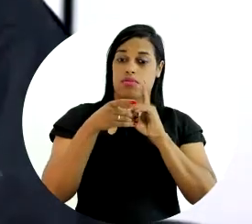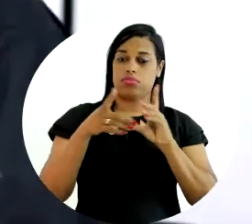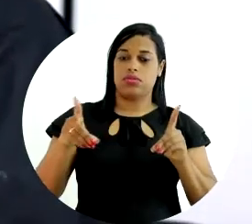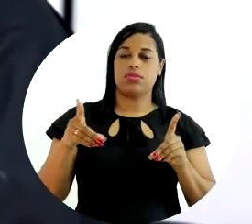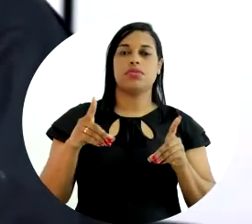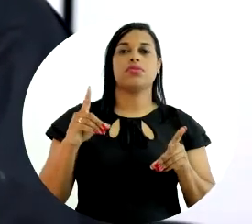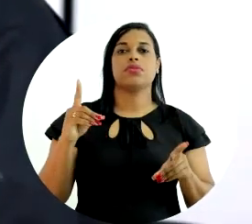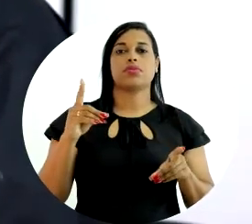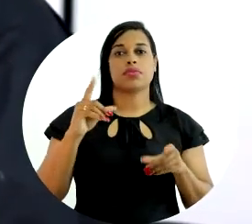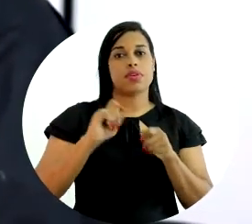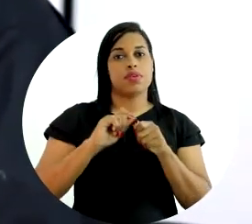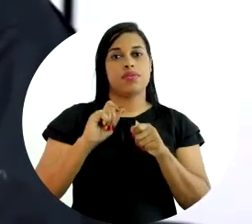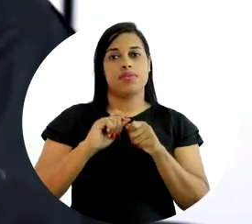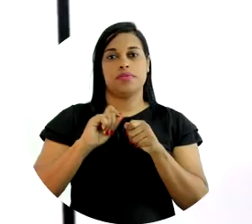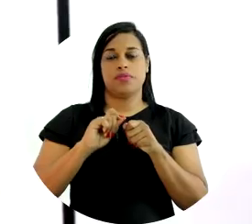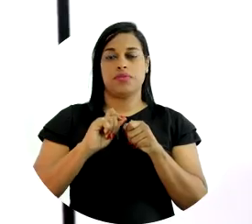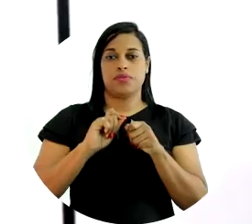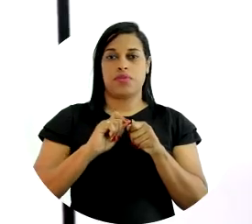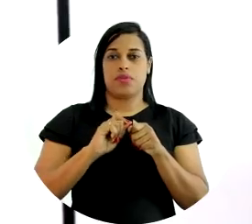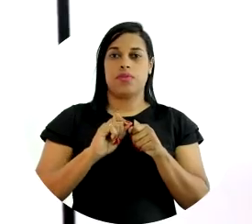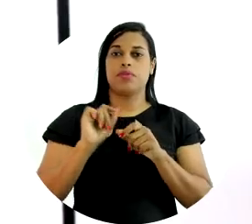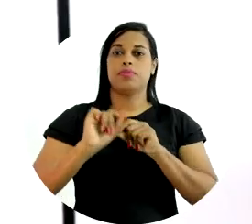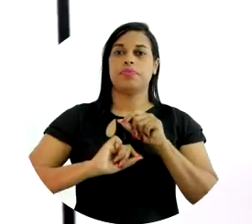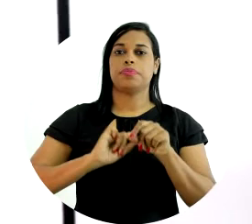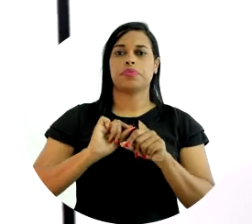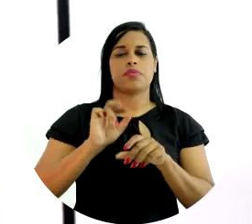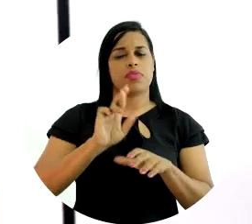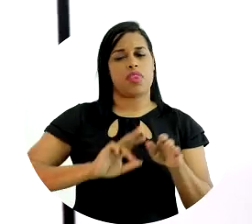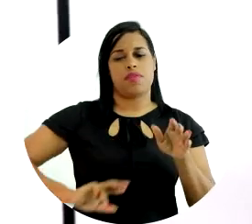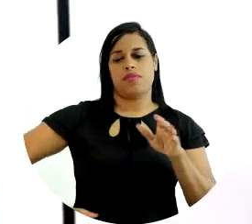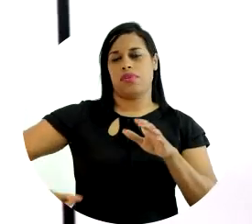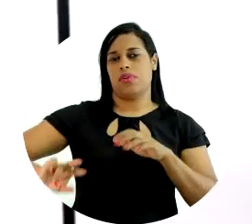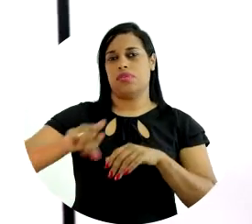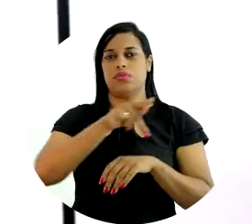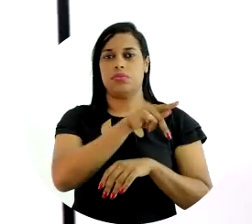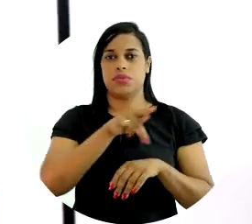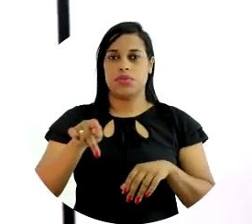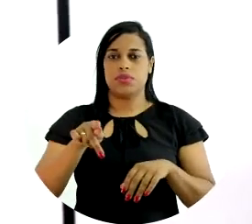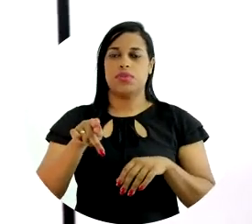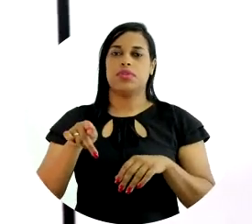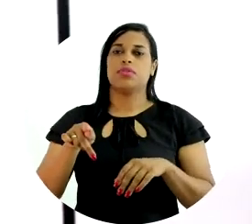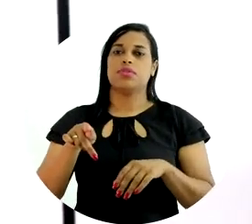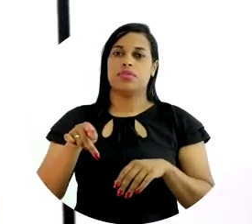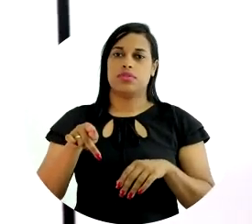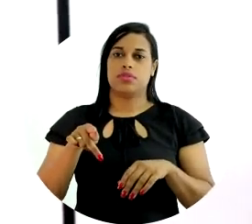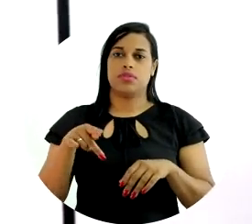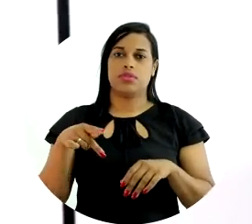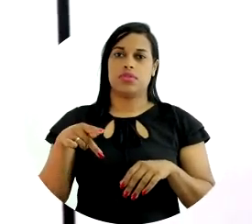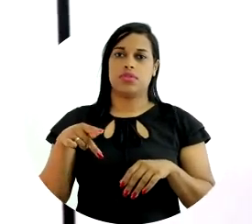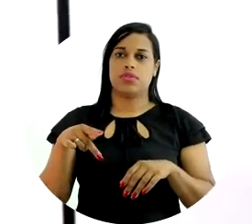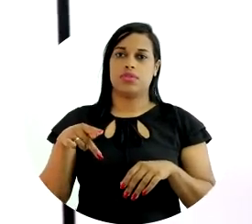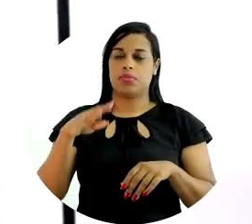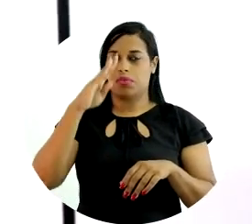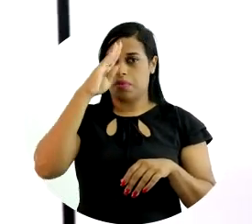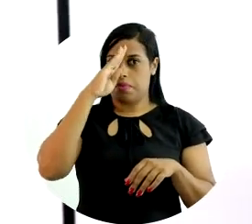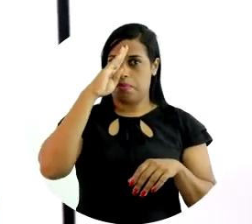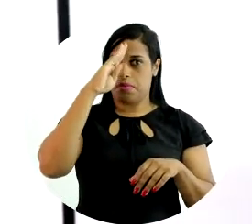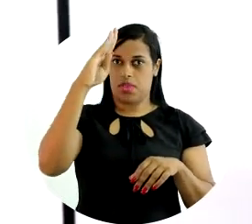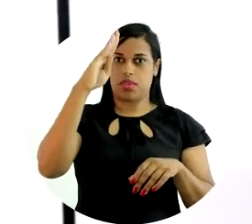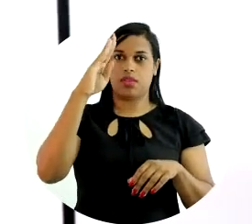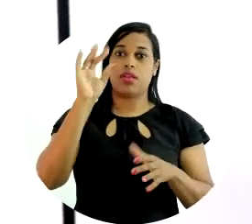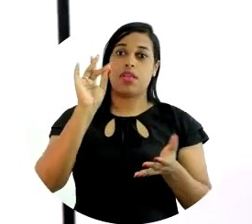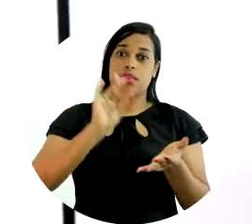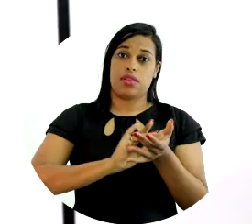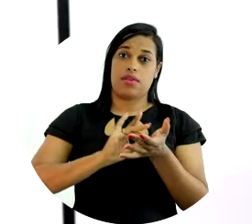redemocratização ela foi feita pela vale que muitos dos presidentes que passaram depois da ditadura